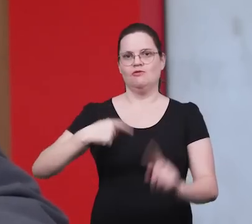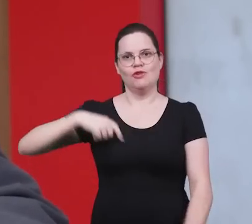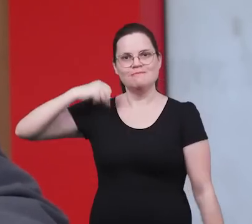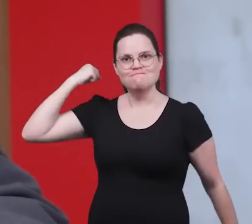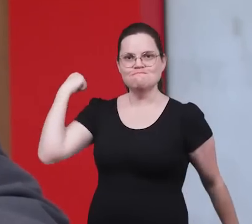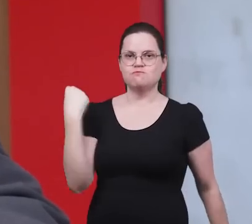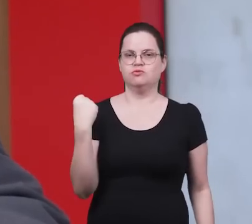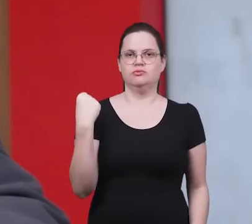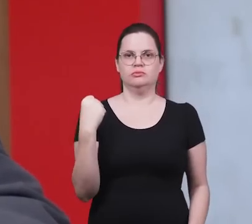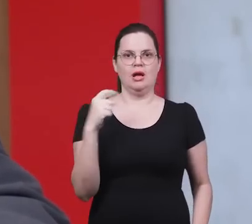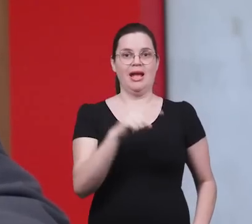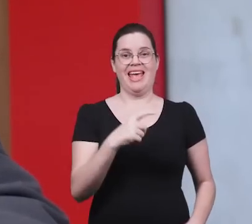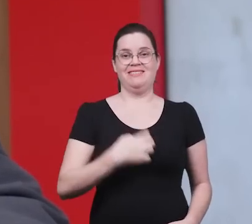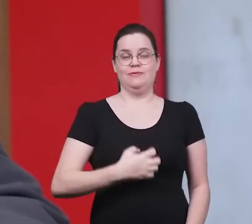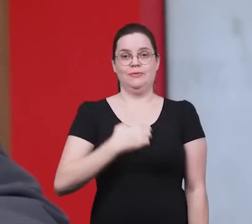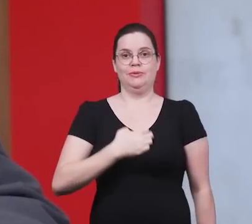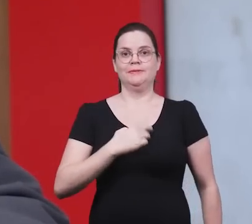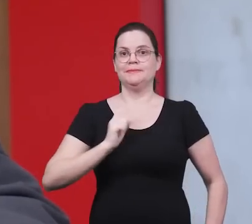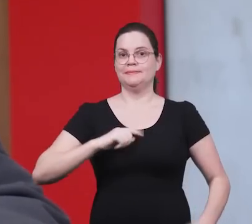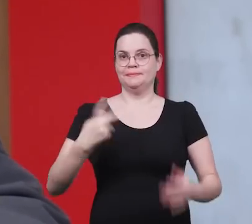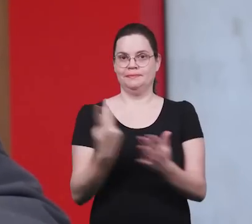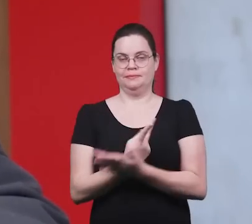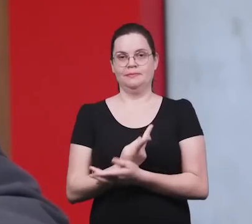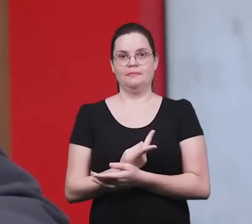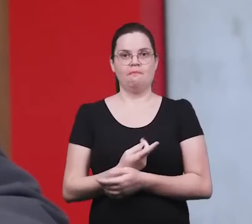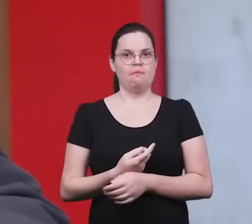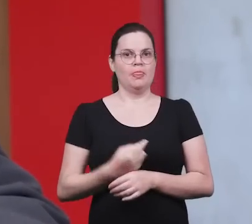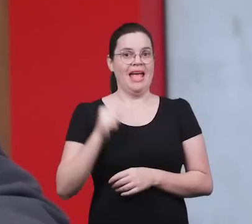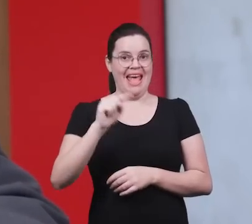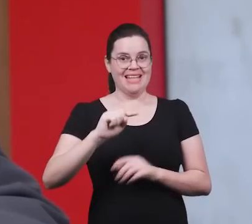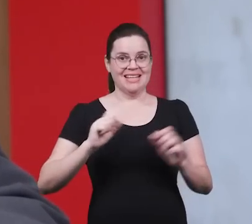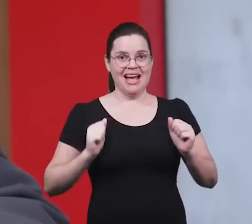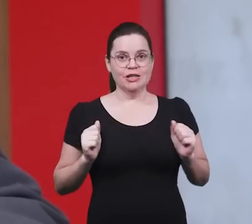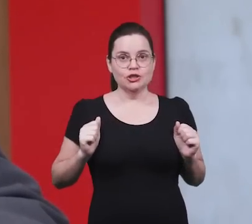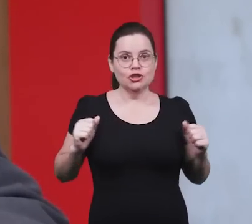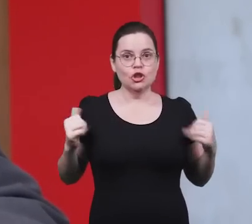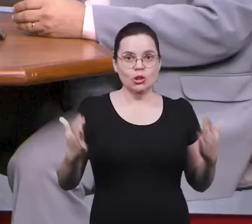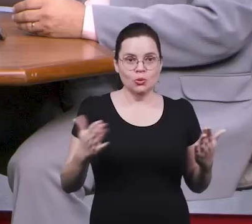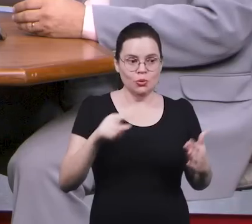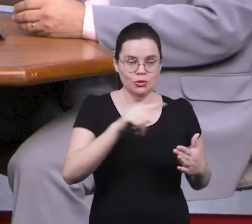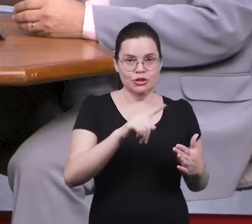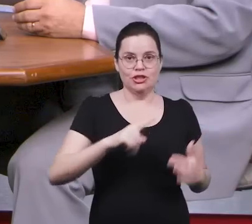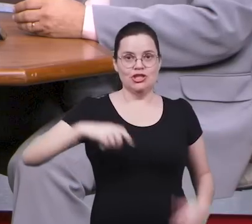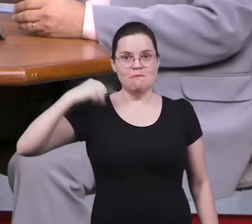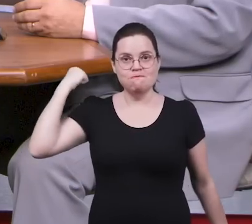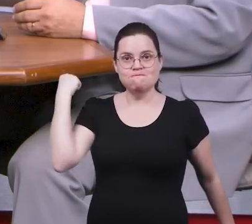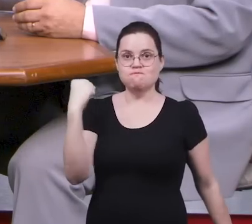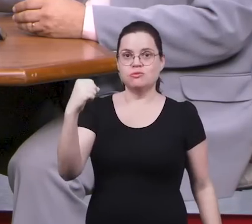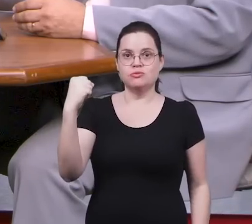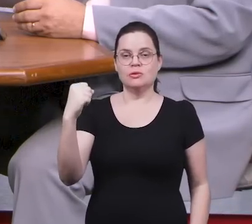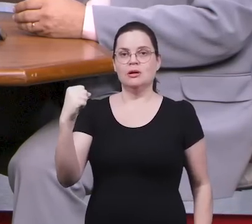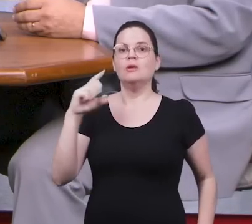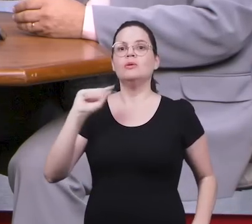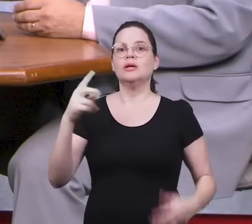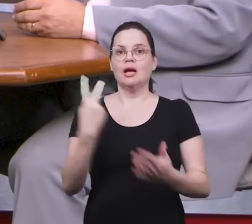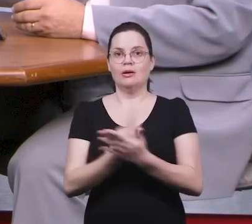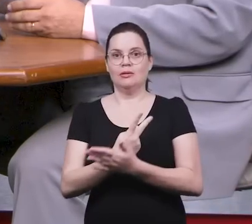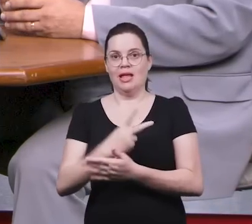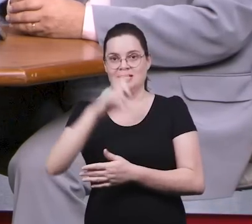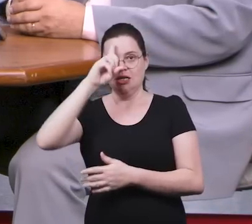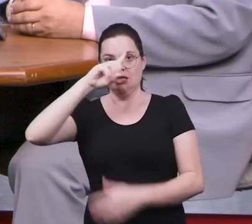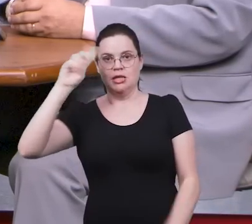de Moisés traz a ira de Deus sobre a vida dele. A orientação era para apenas dizer.